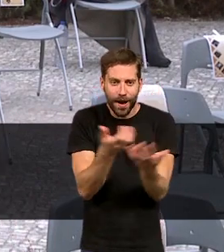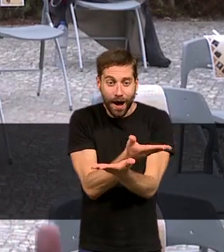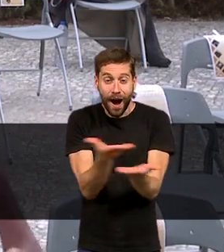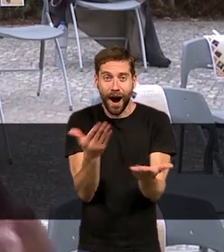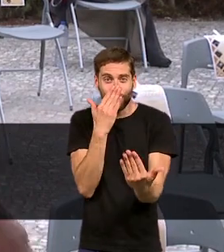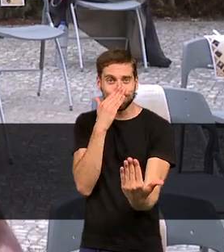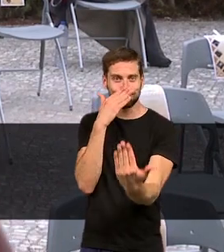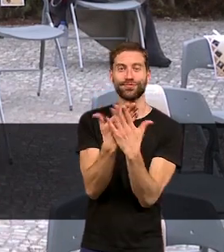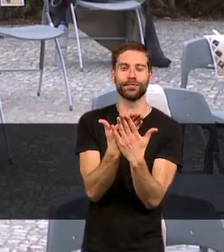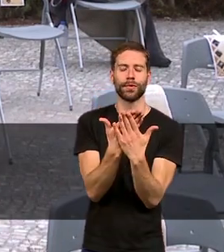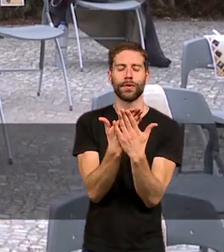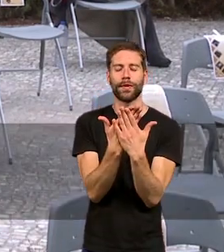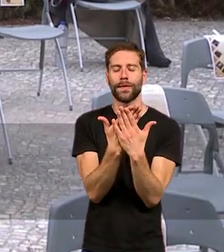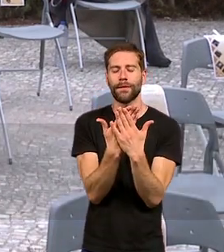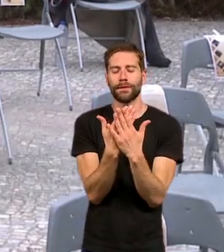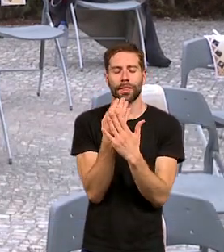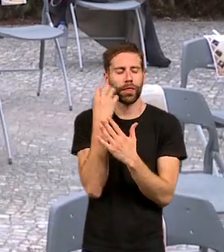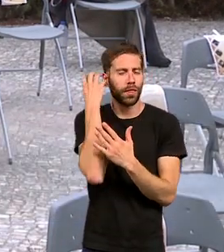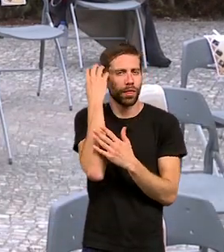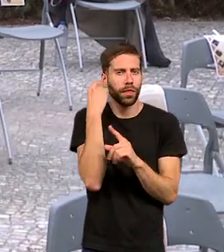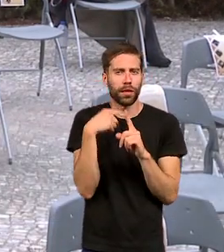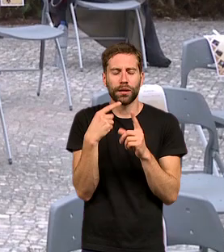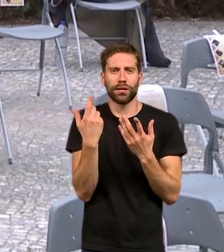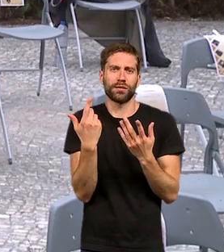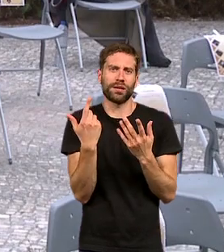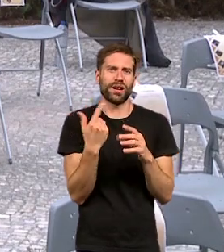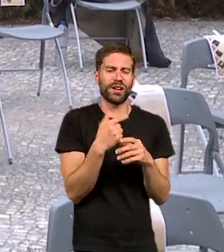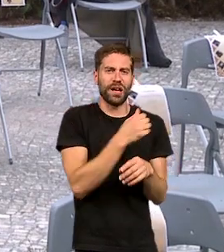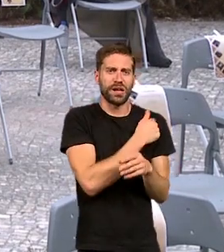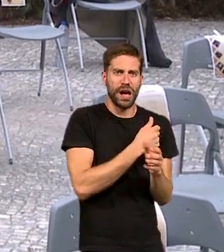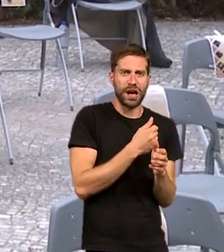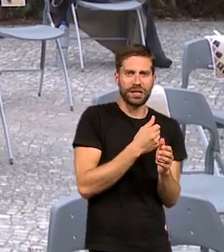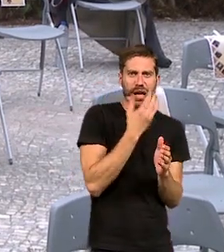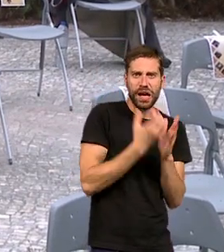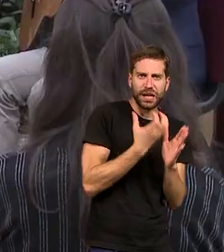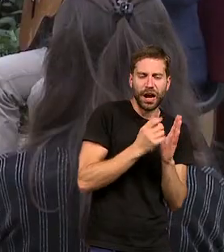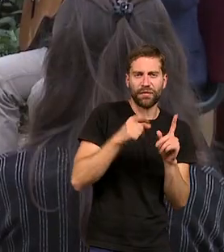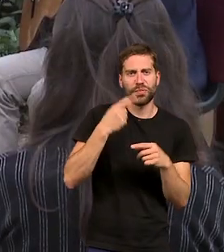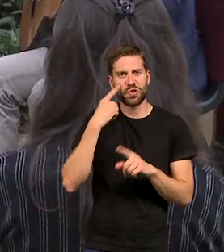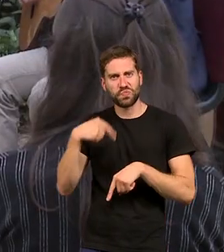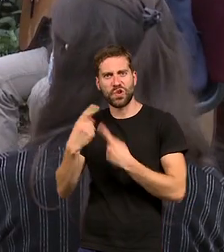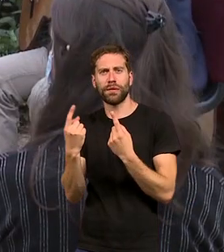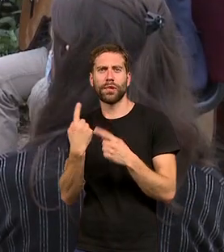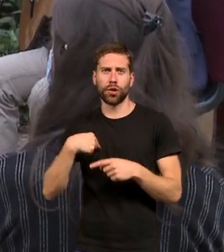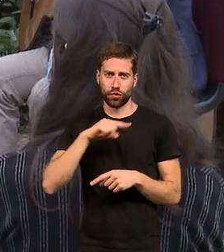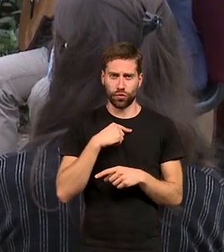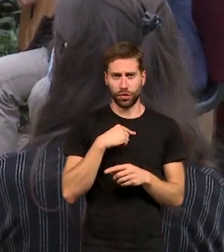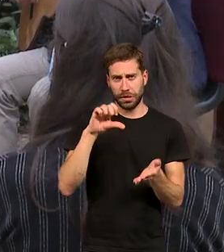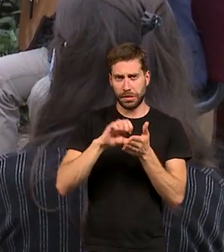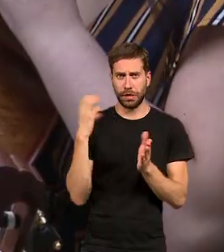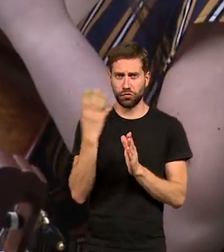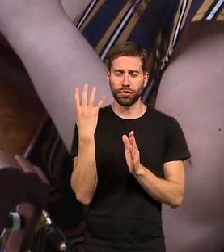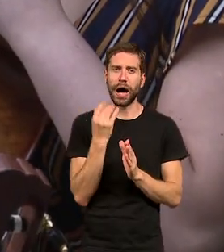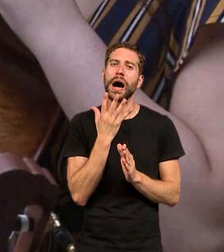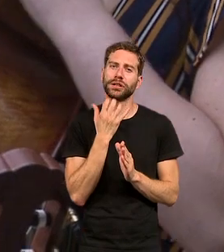pessoas ao vivo, não é? Estar aqui é completamente diferente do que estarem a gravar para depois ser transmitido. Embora nós tenhamos também o